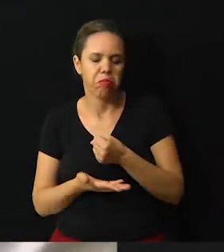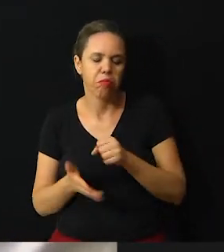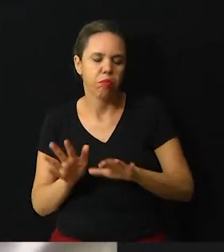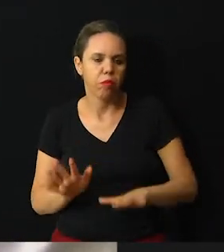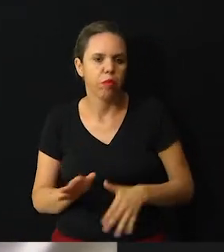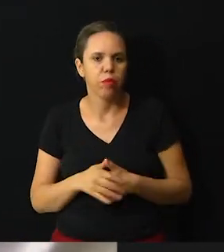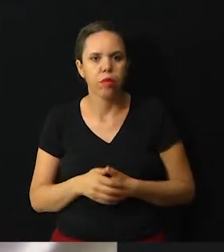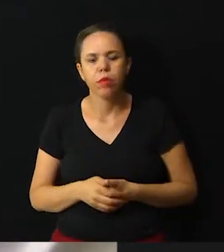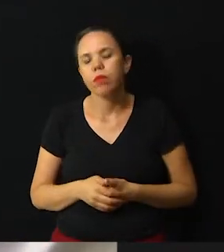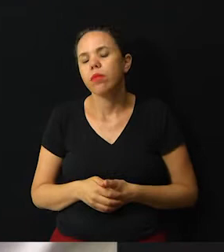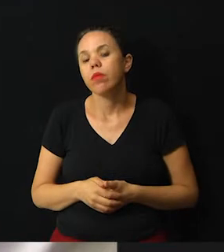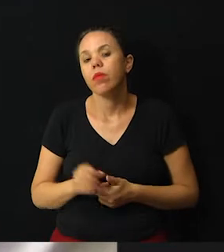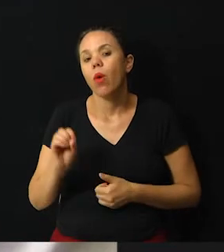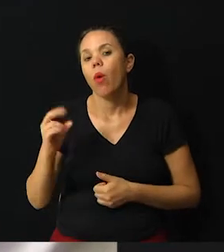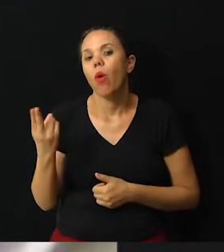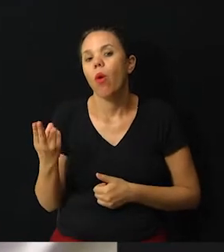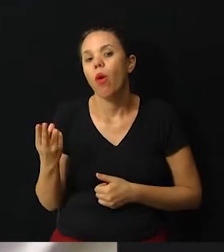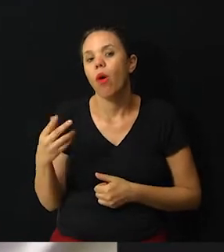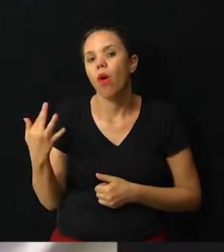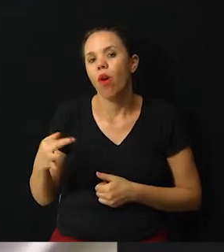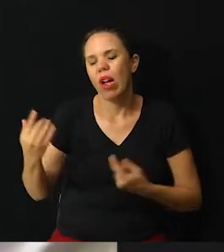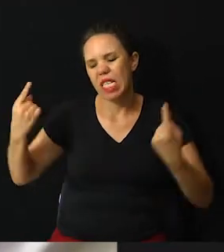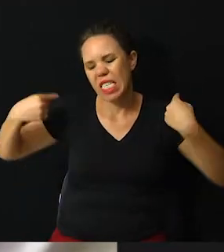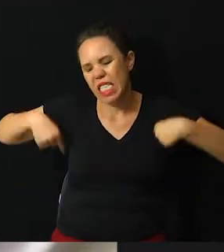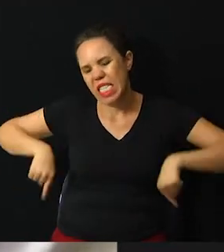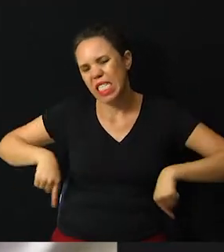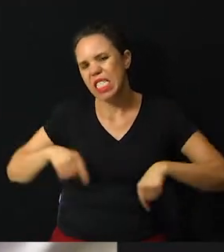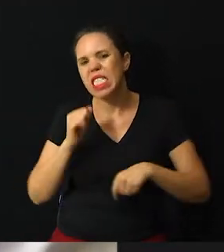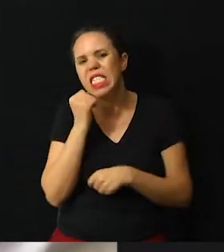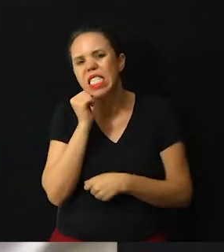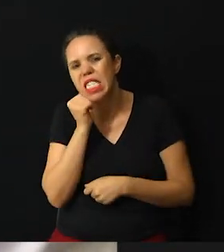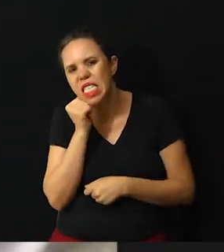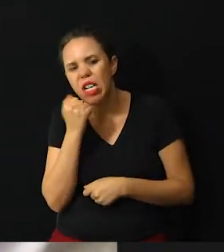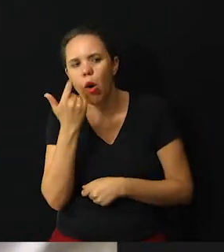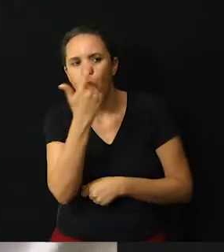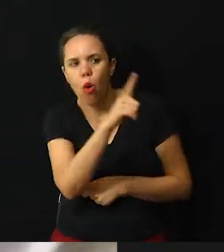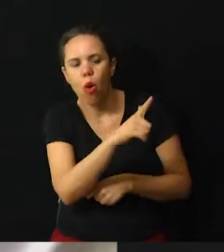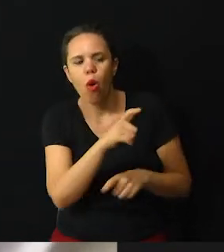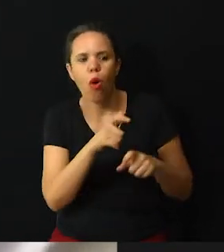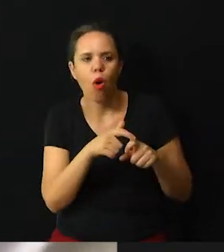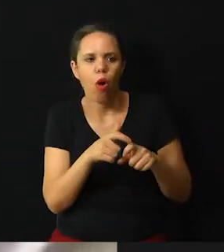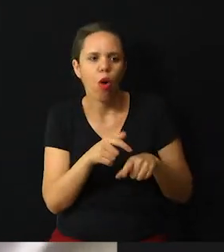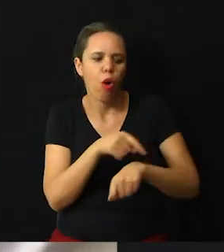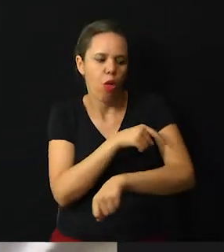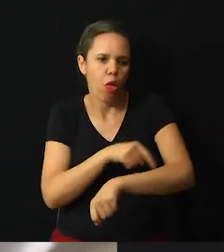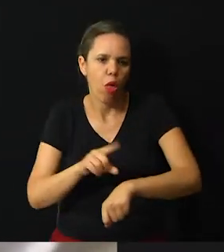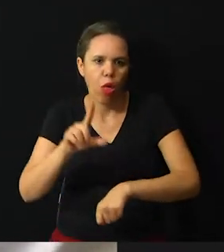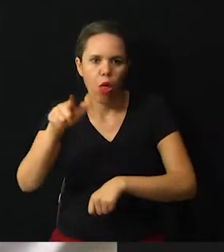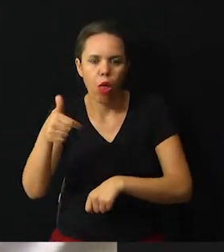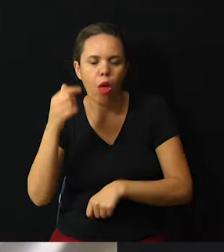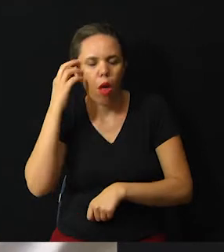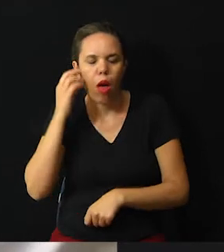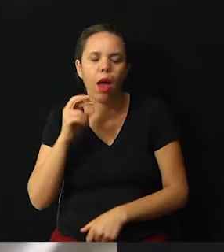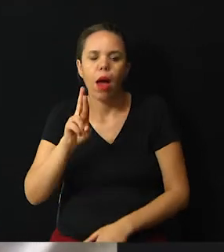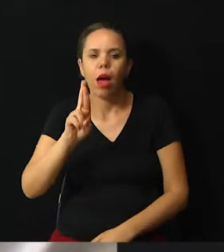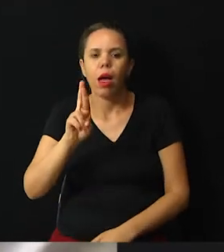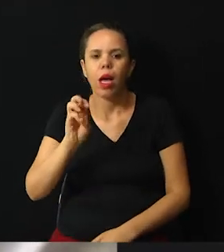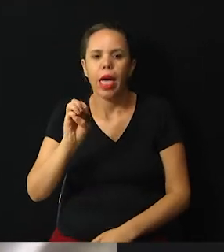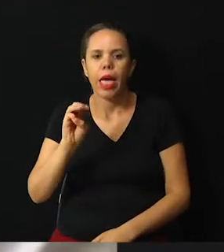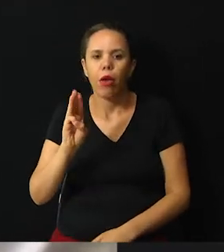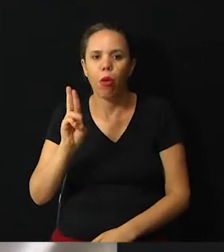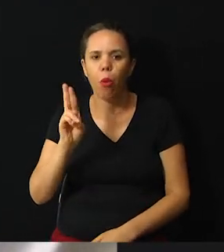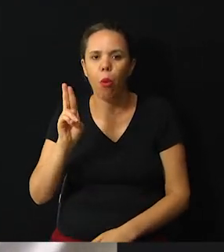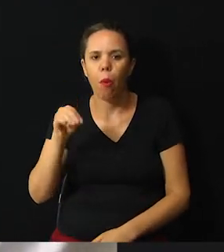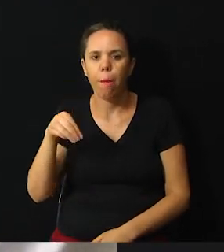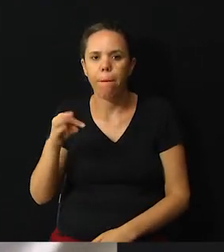né? Ou muitas vezes começa com dor articular, vai no ortopedista, às vezes vai no dermatologista, para depois ir no reumatologista. Às vezes não